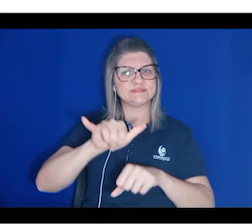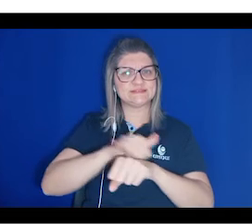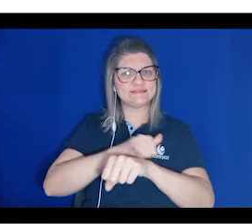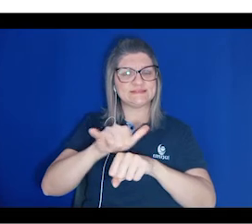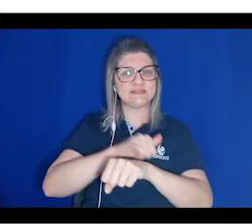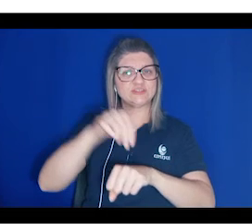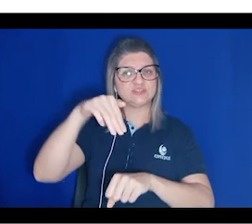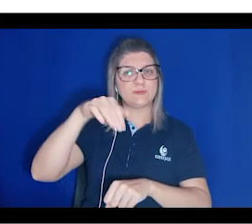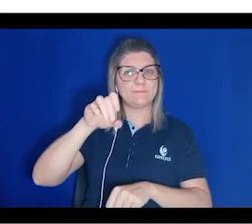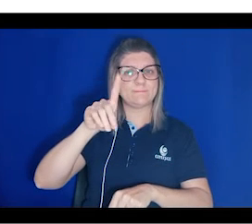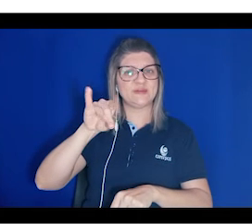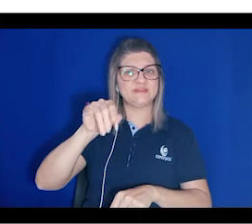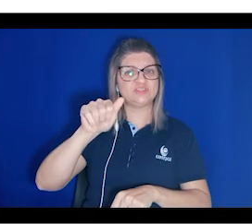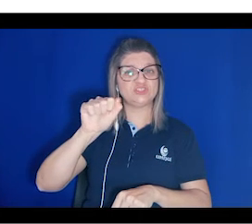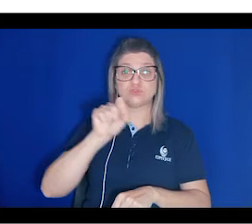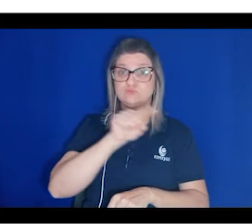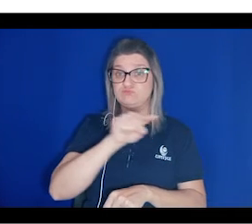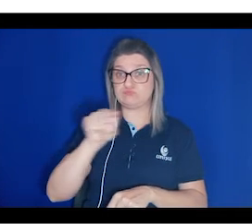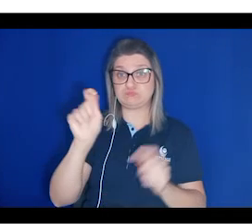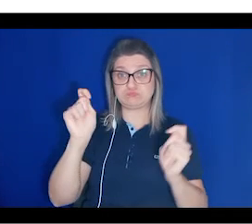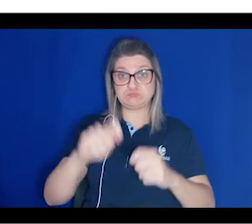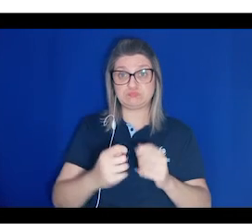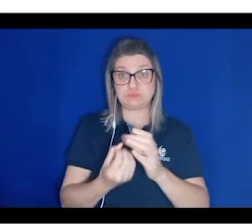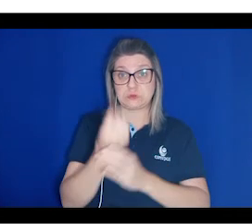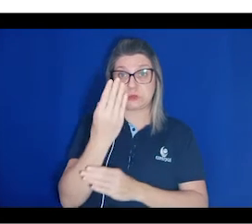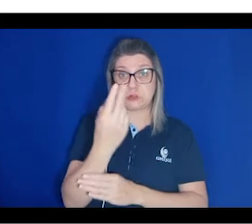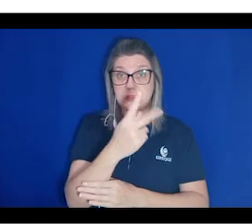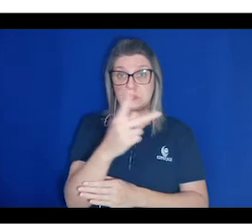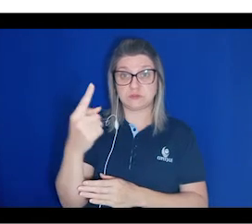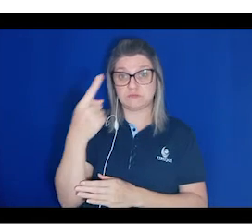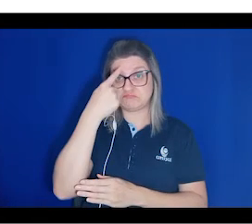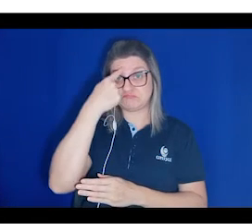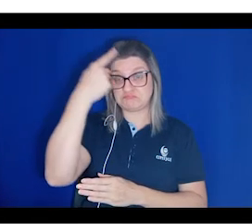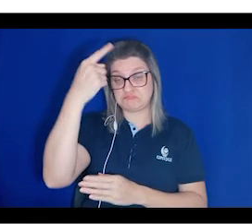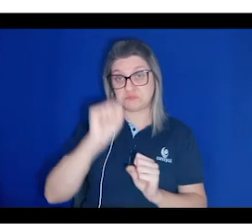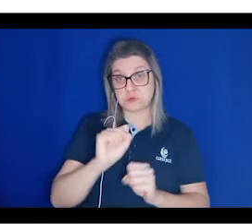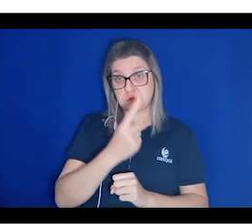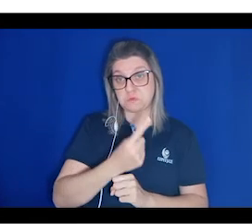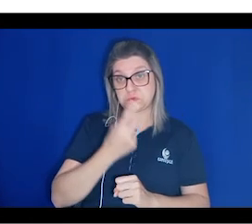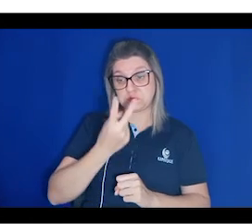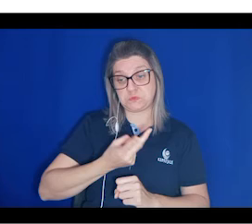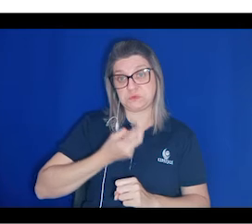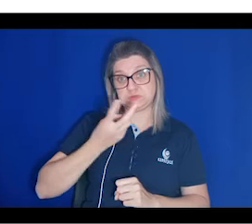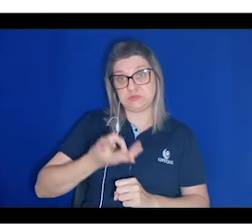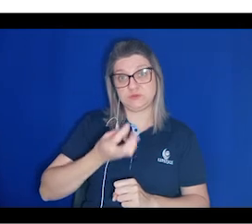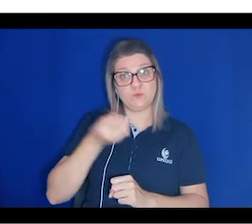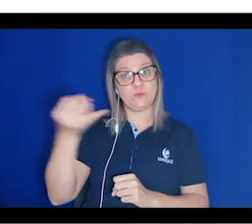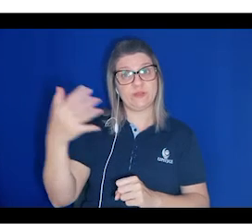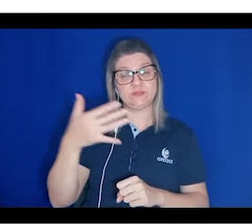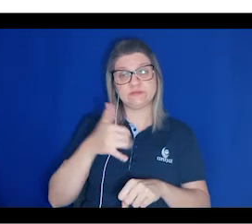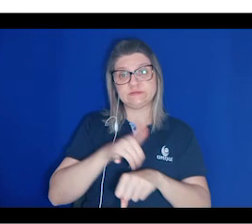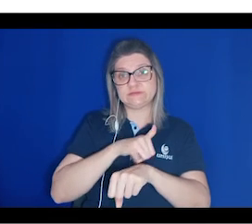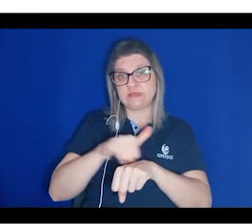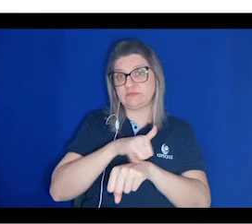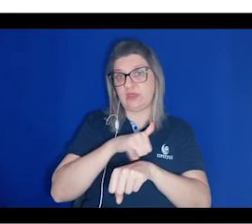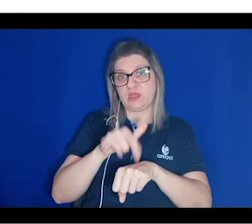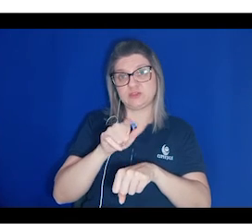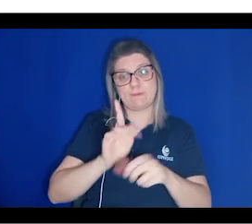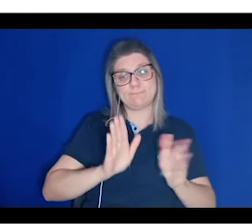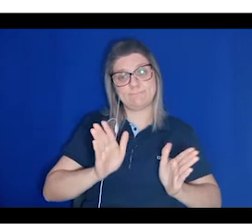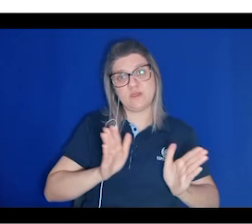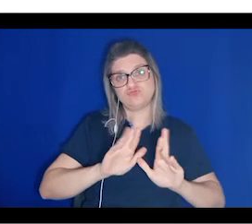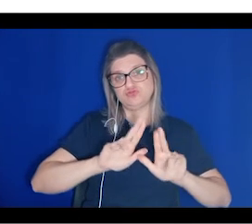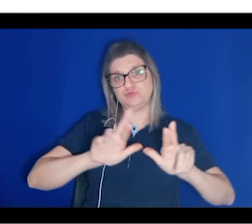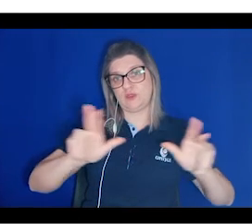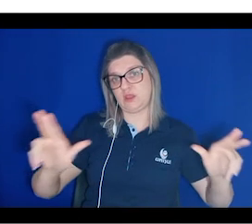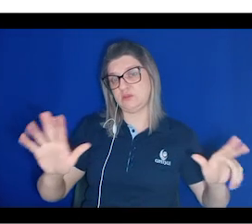médias. Vocês podem criar as suas médias, pode ser uma, pode ser duas, três, então como acharem interessante, com variados períodos diferentes,